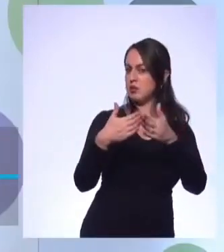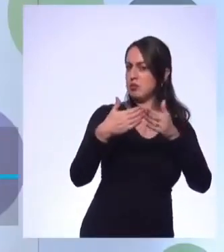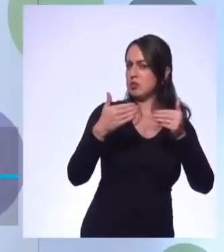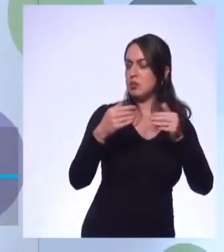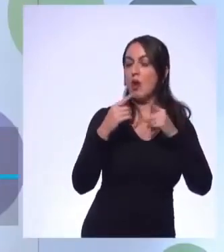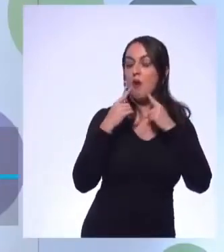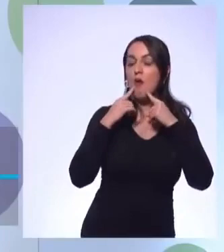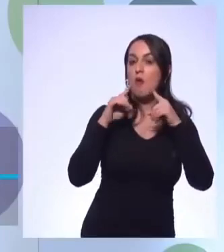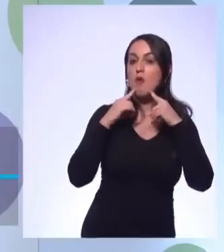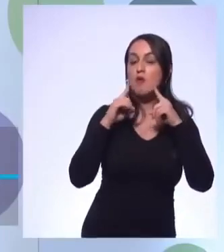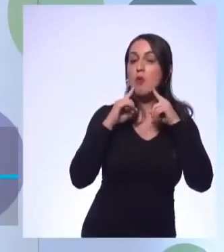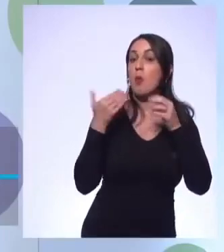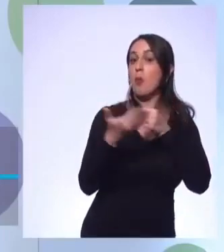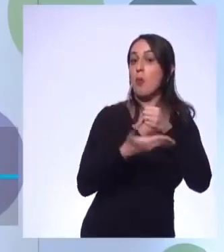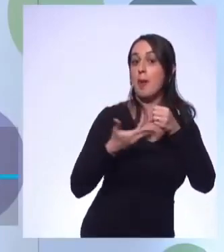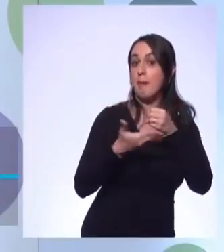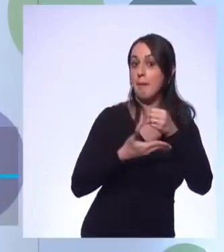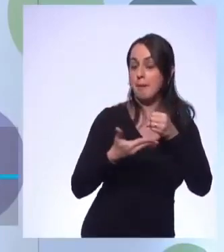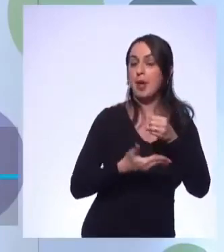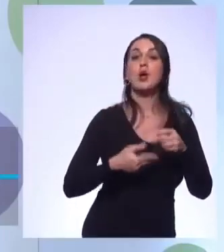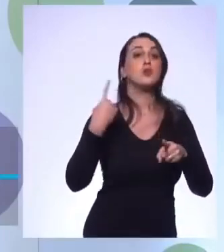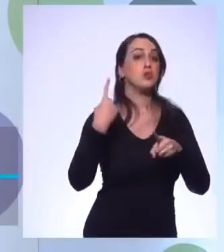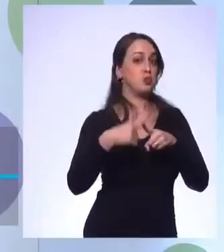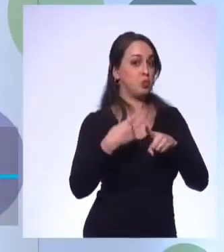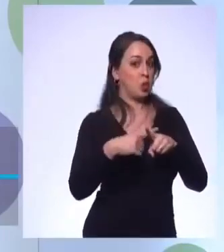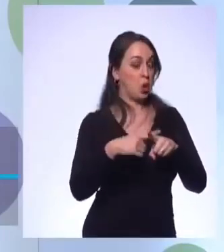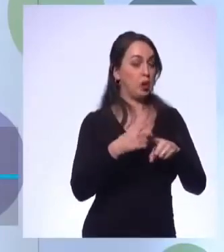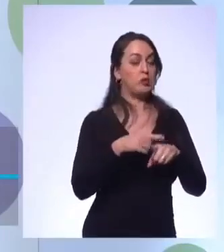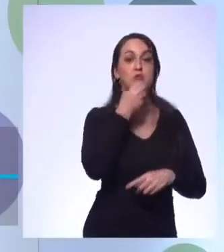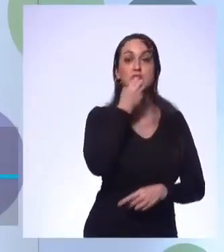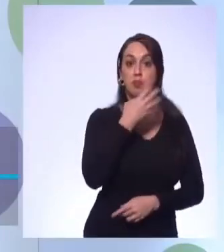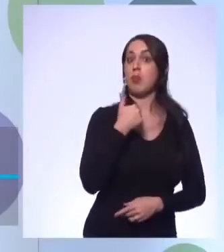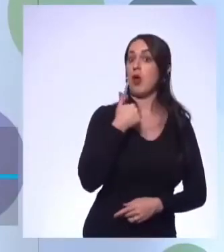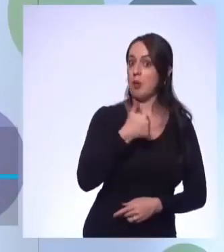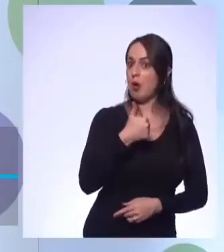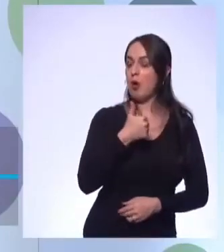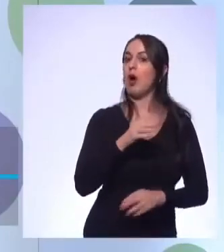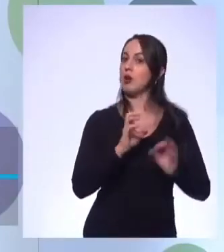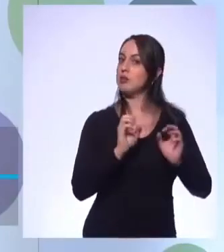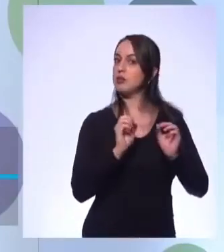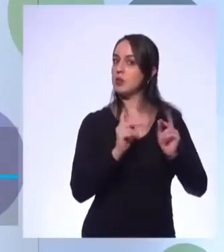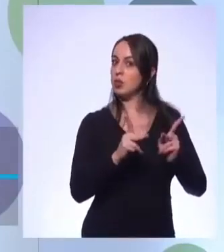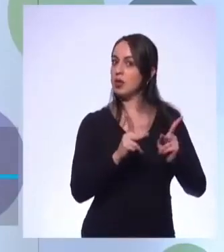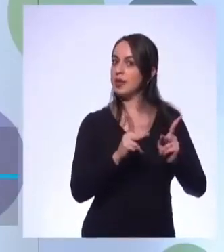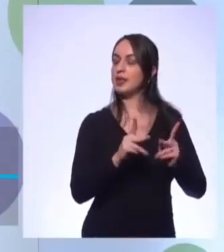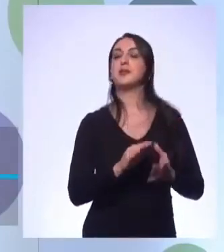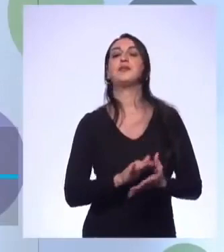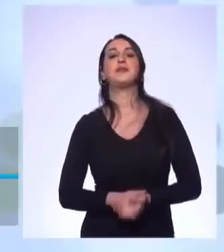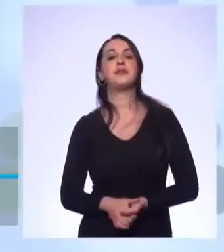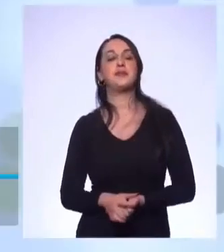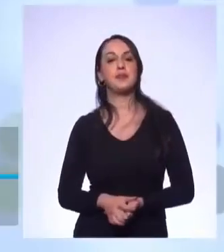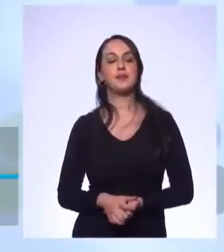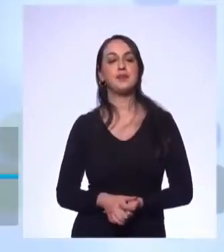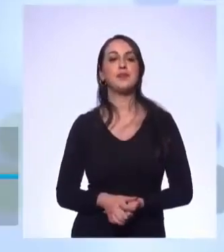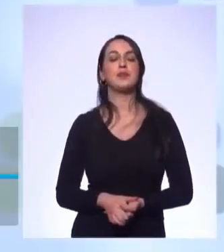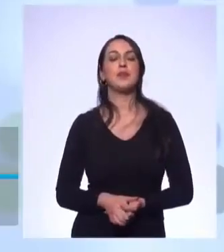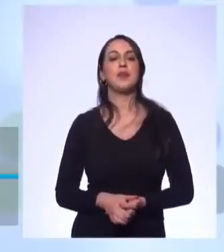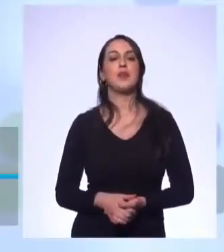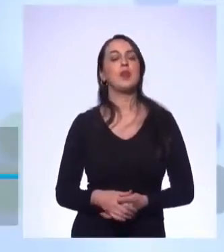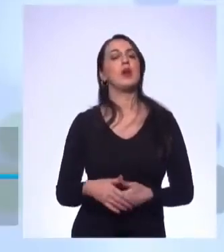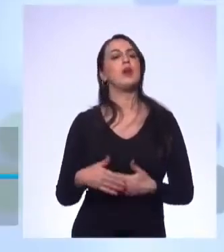ela tem um porquê e uma boa argumentação, que é disso que a gente está tratando nessas aulas, não é? Não, porque isso aí veio daquela